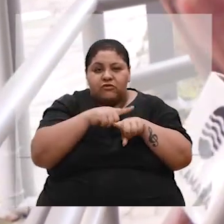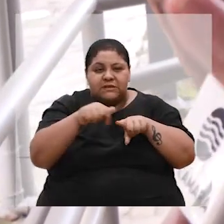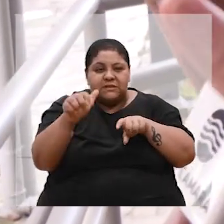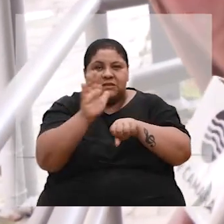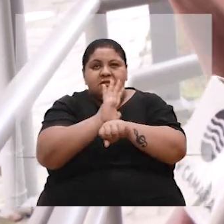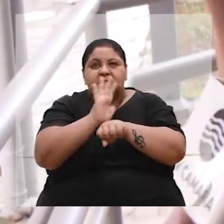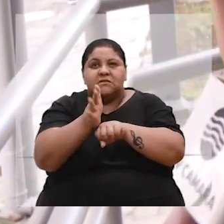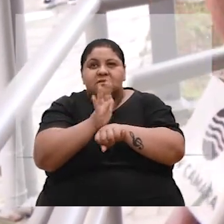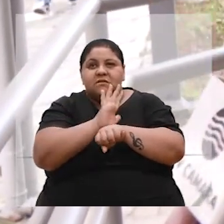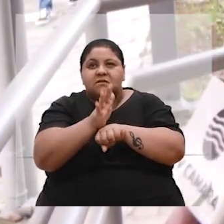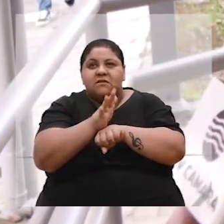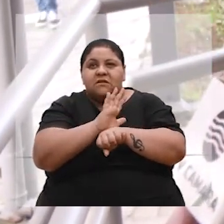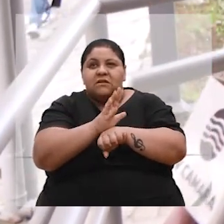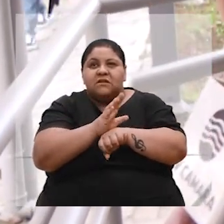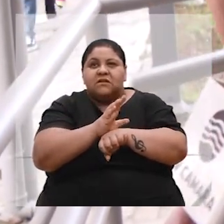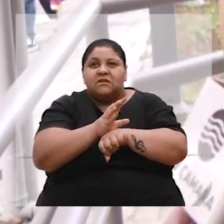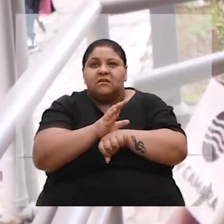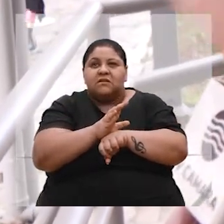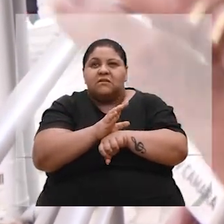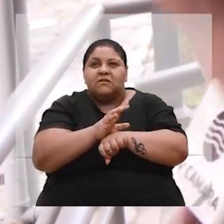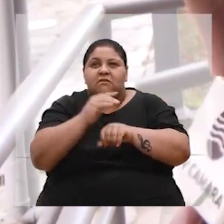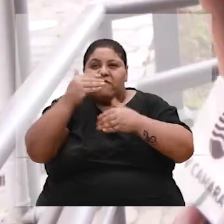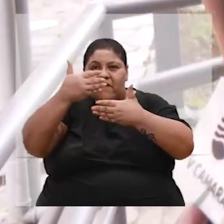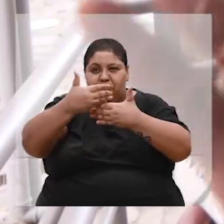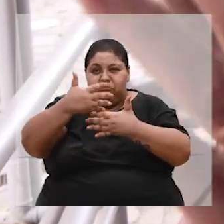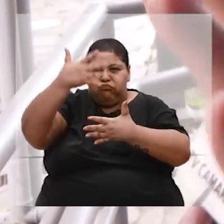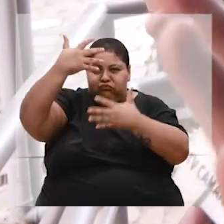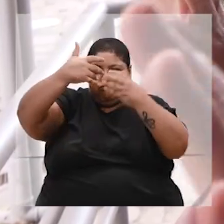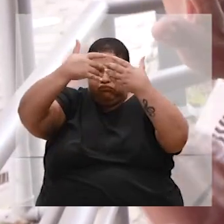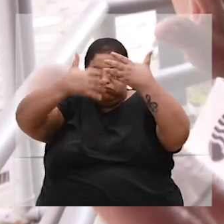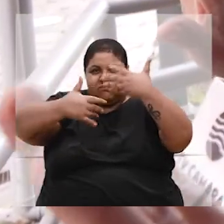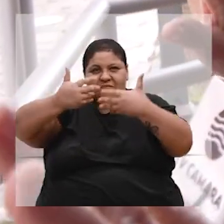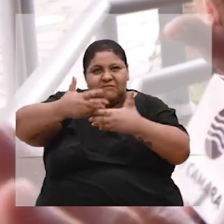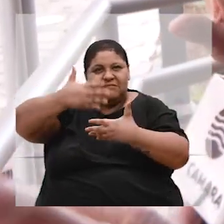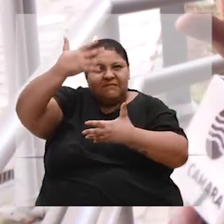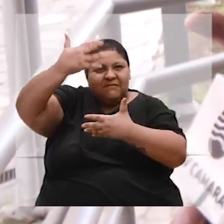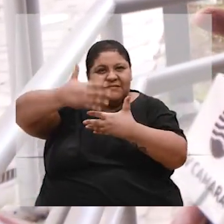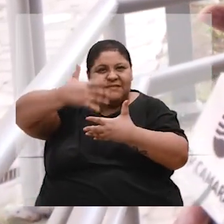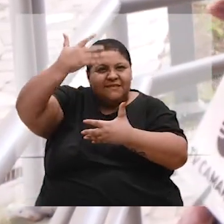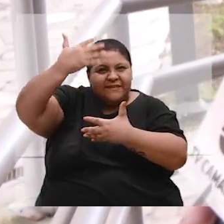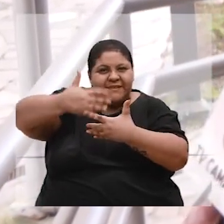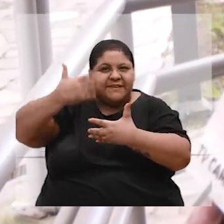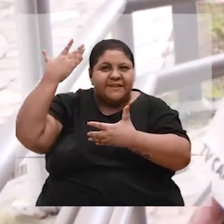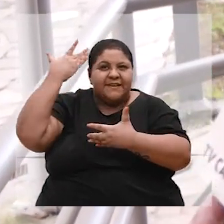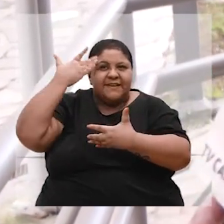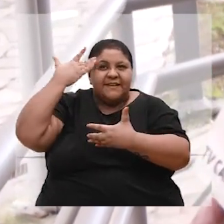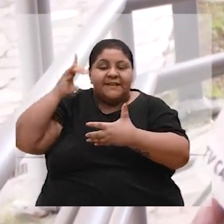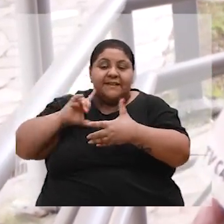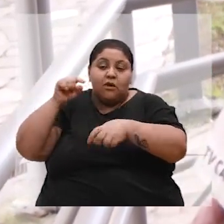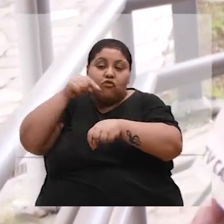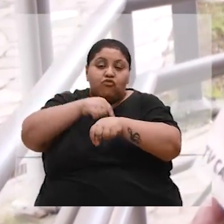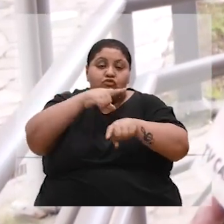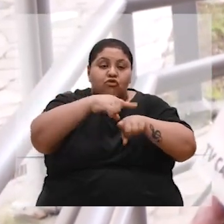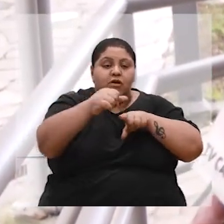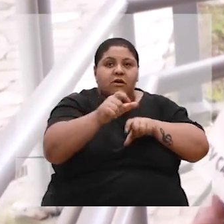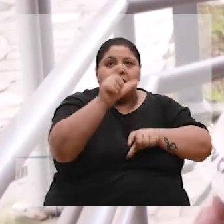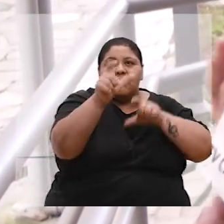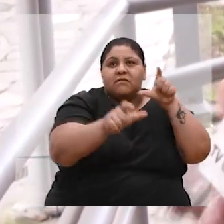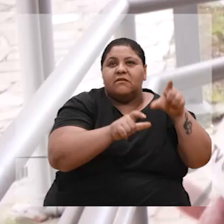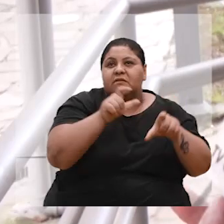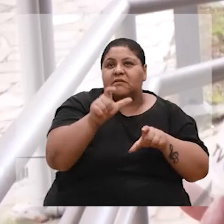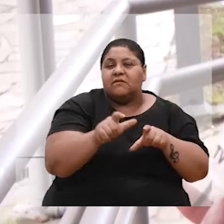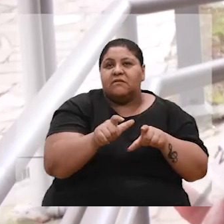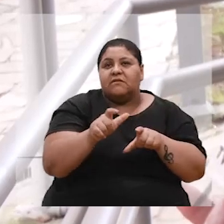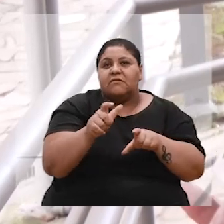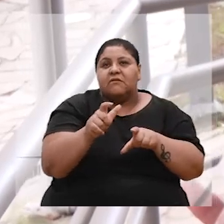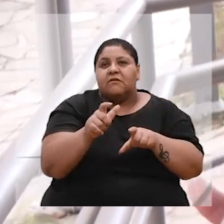sai do cinema, vem aquele monte de créditos e você vai embora e tem um tempo para sair. As pessoas